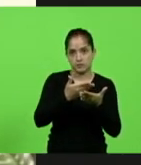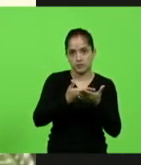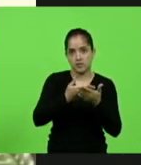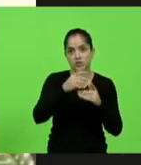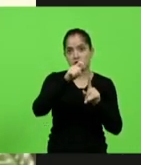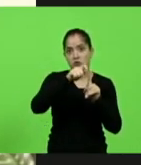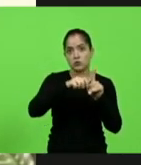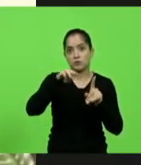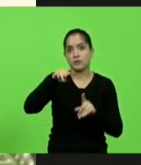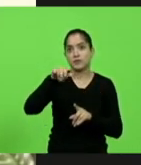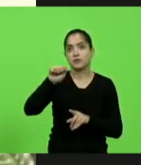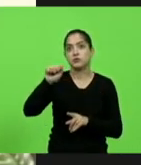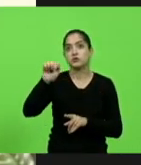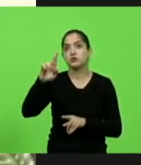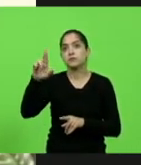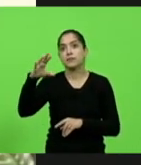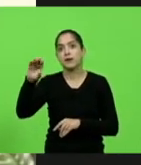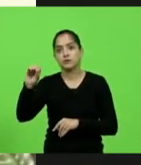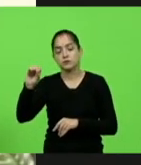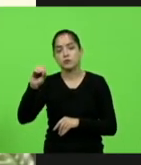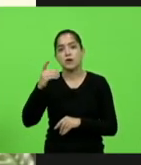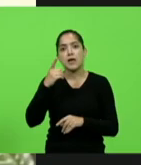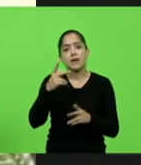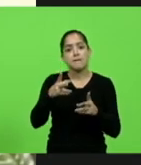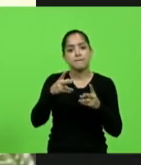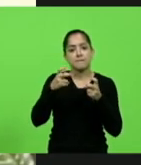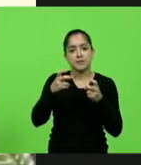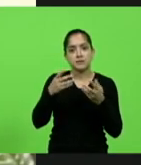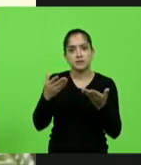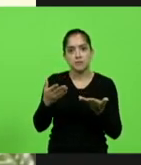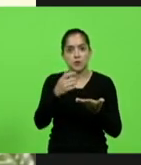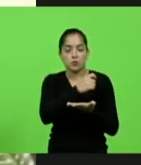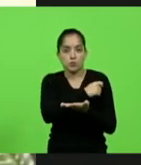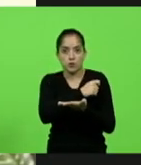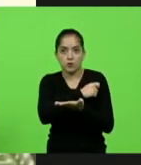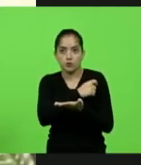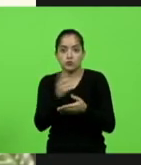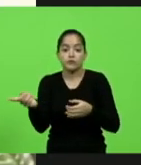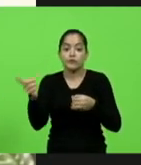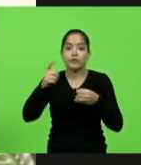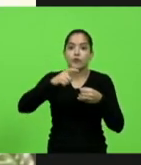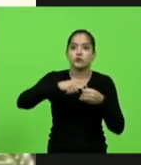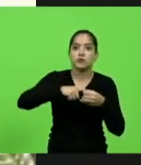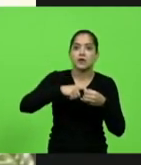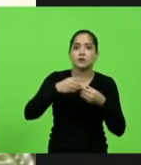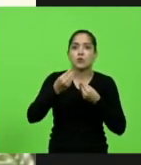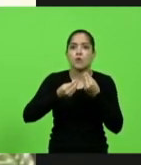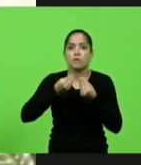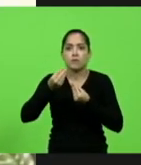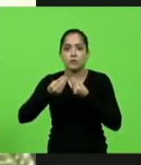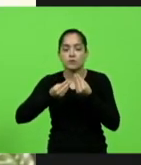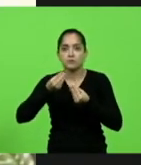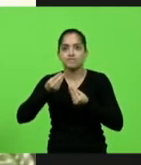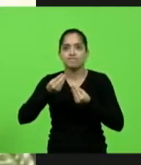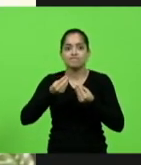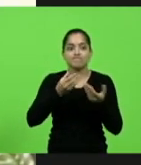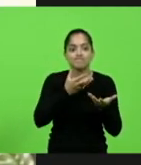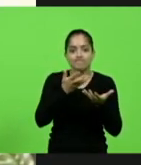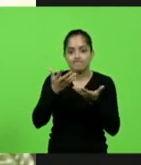né? E o que nós percebemos é que os alunos voltaram às aulas ávidos, né, pelo conhecimento.